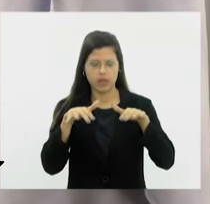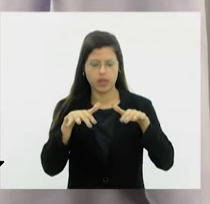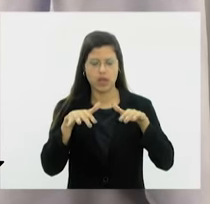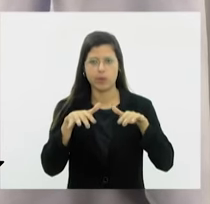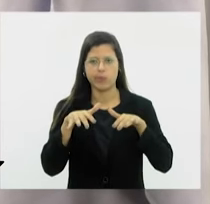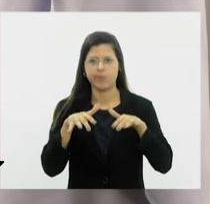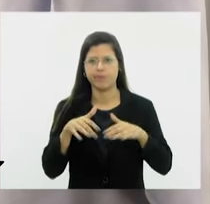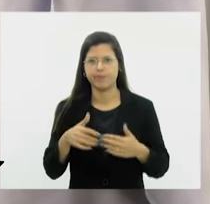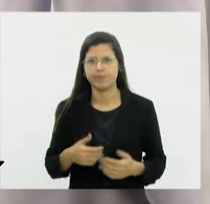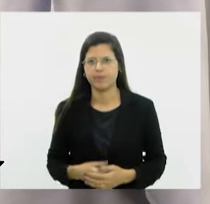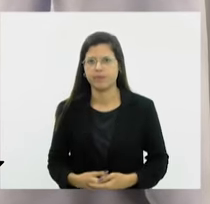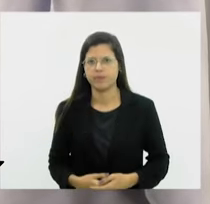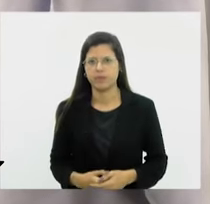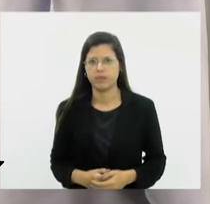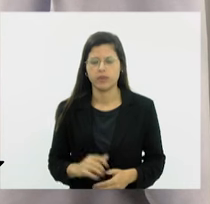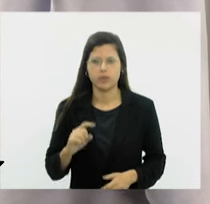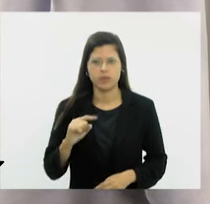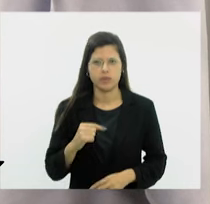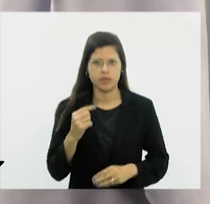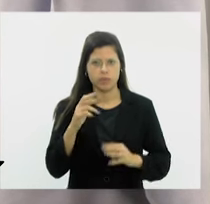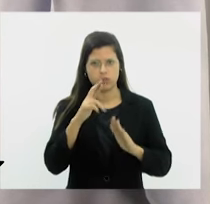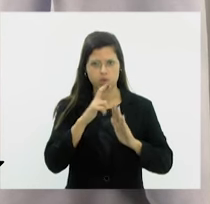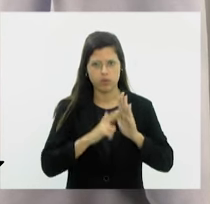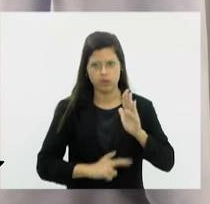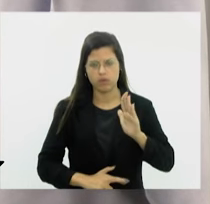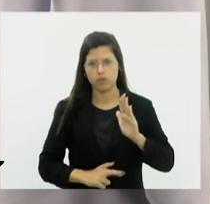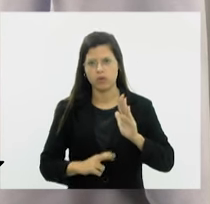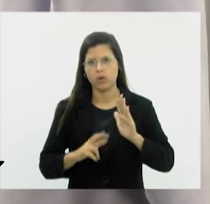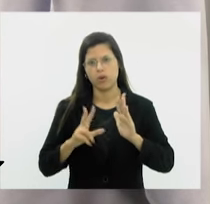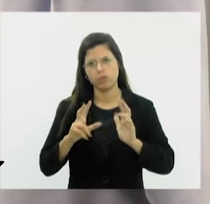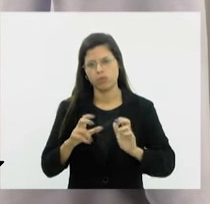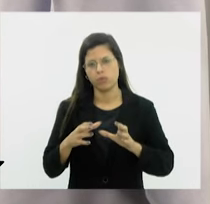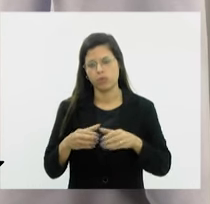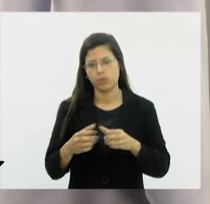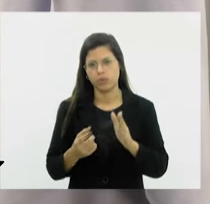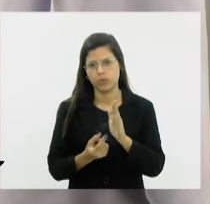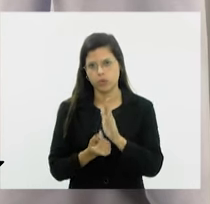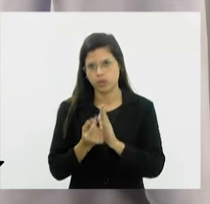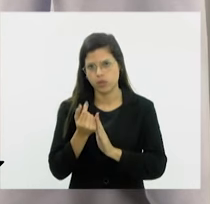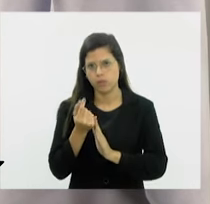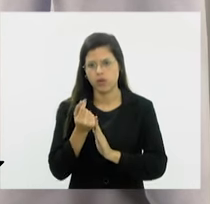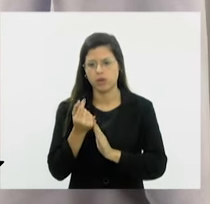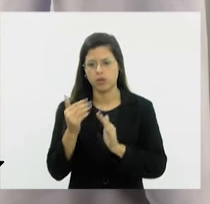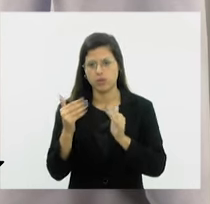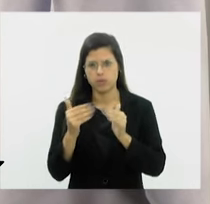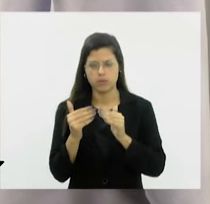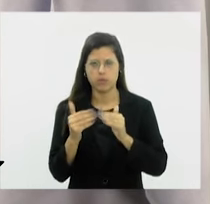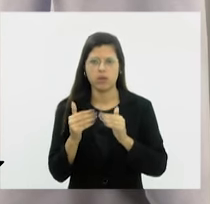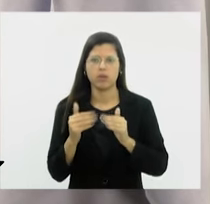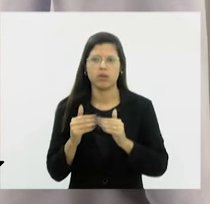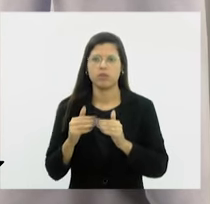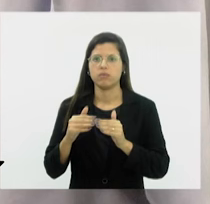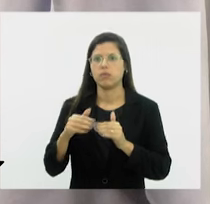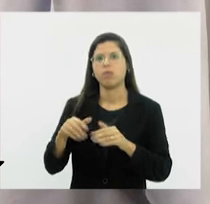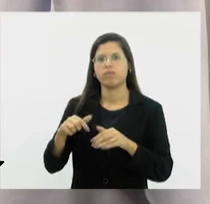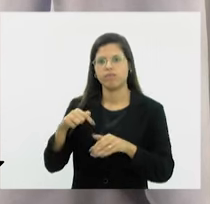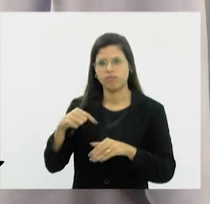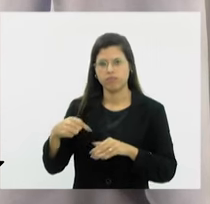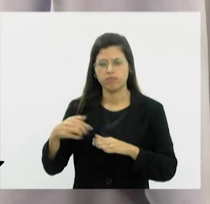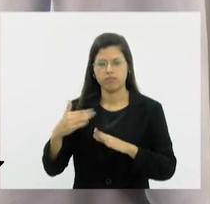e recebe depois o relatório da Comissão de Orçamento favorável, e vai a plenário, que passa a